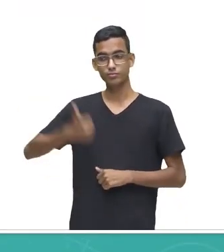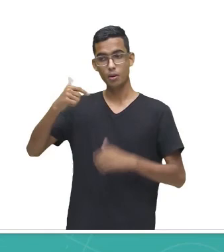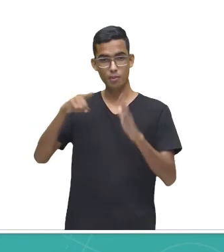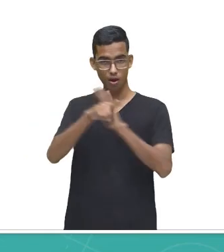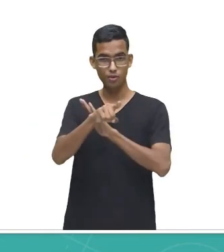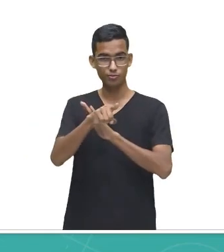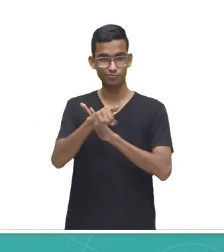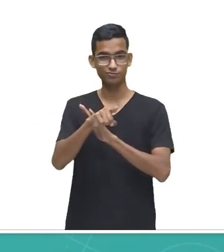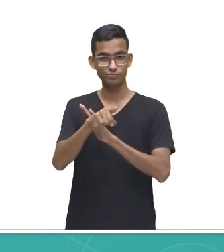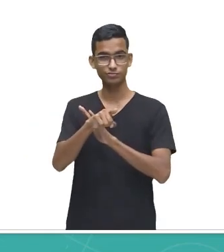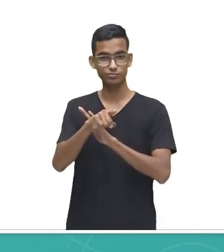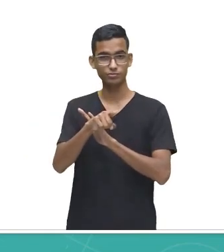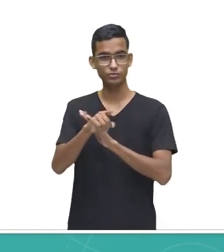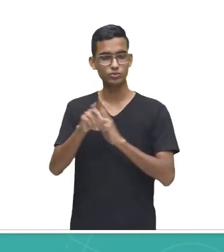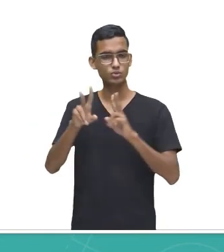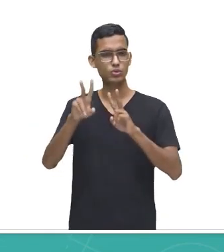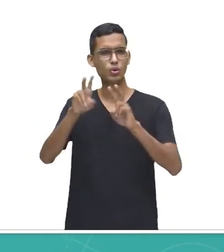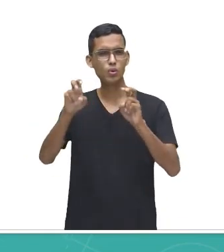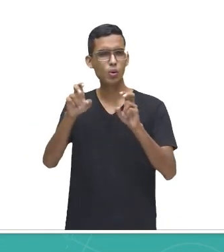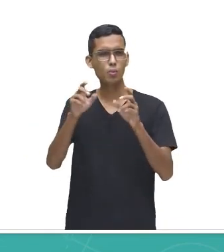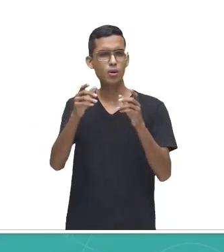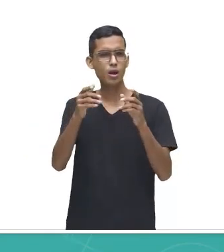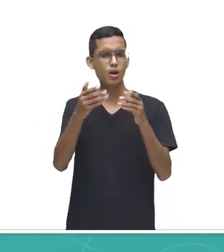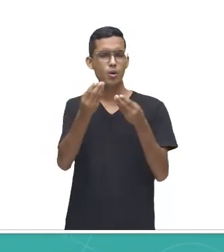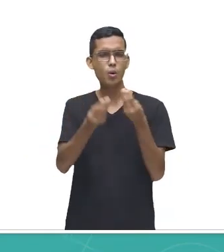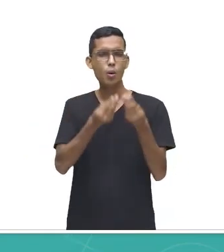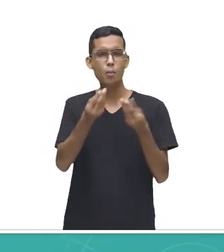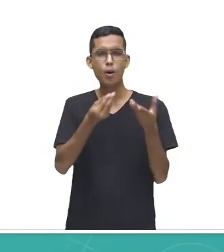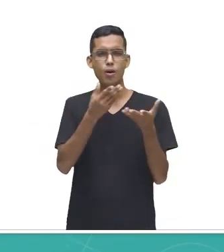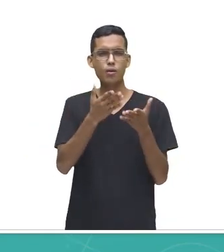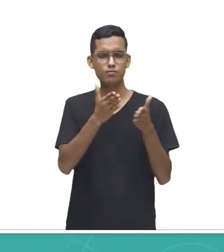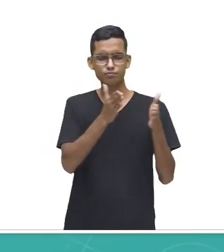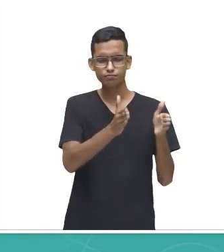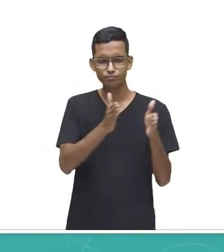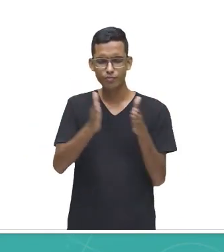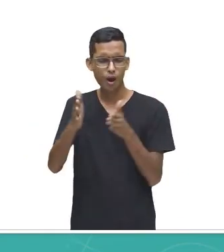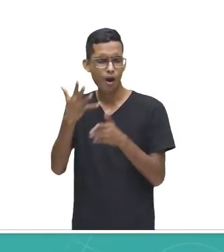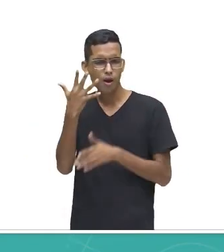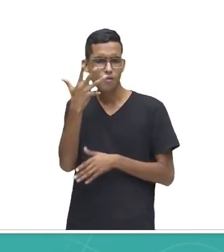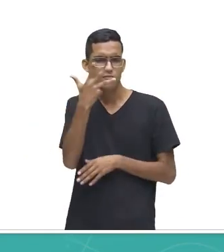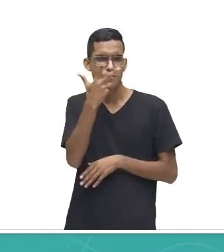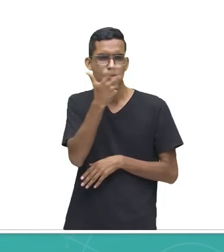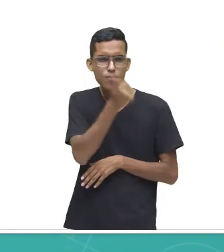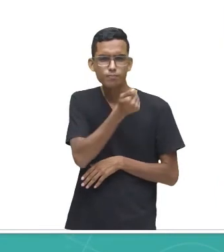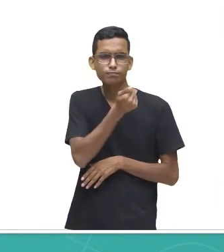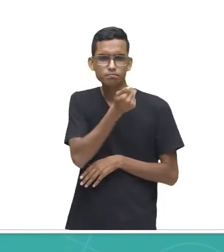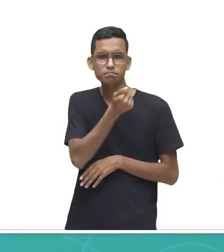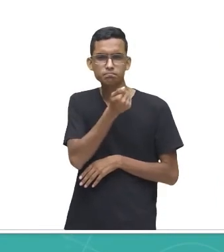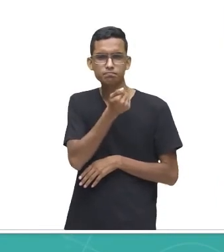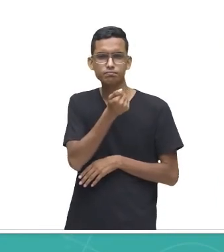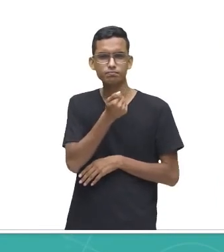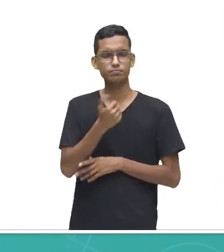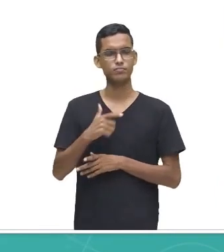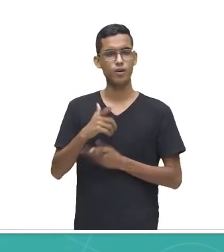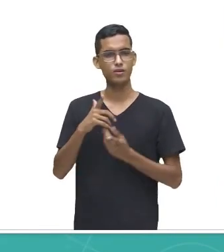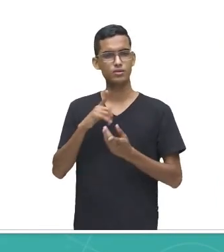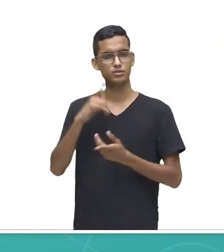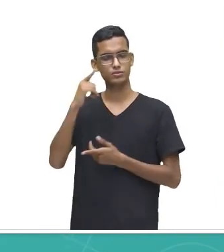de beleza, né? Que você teve a oportunidade de olhar, de meditar com muito carinho,